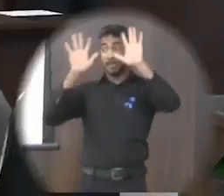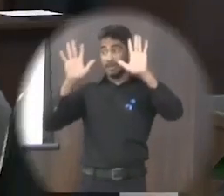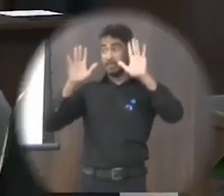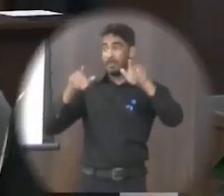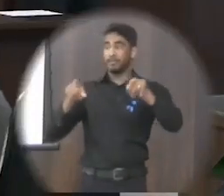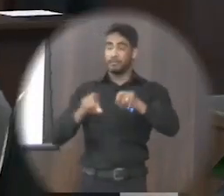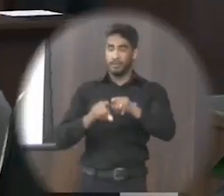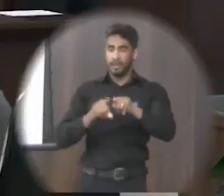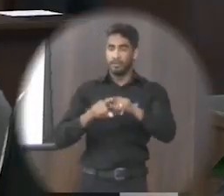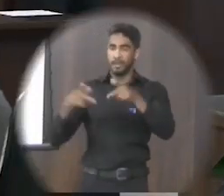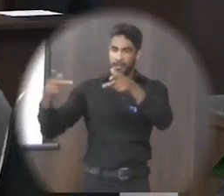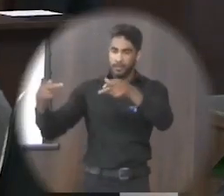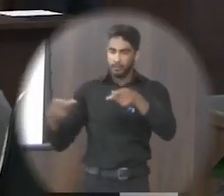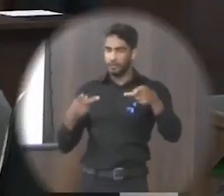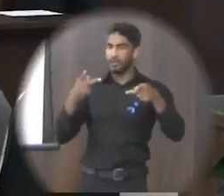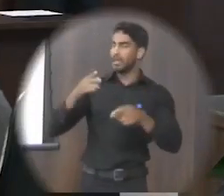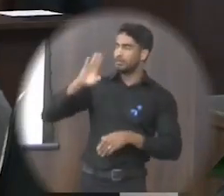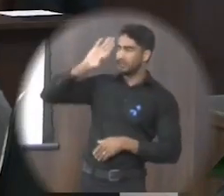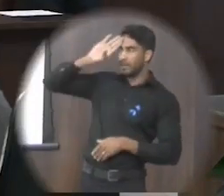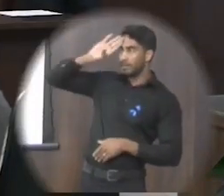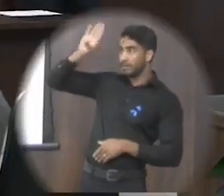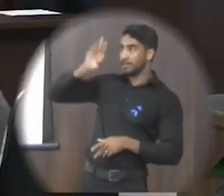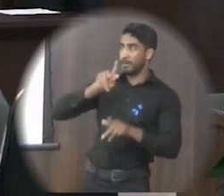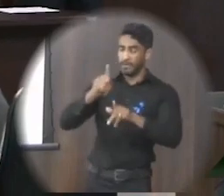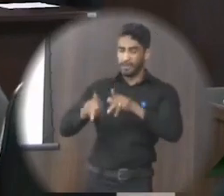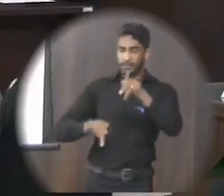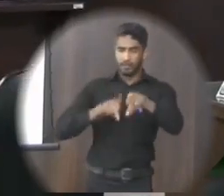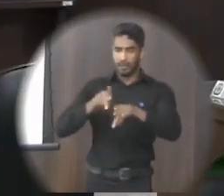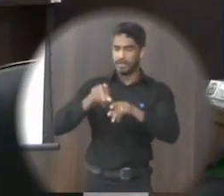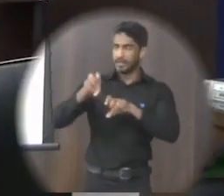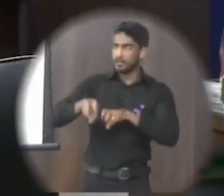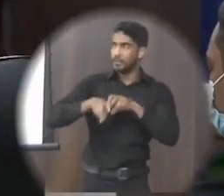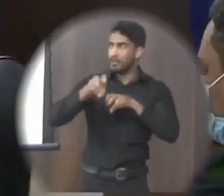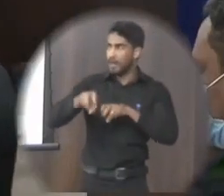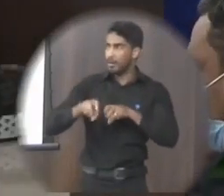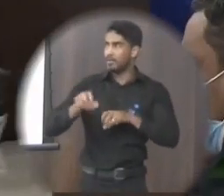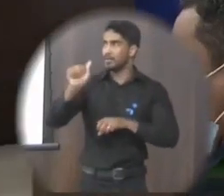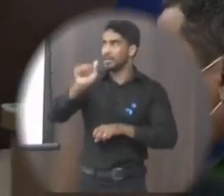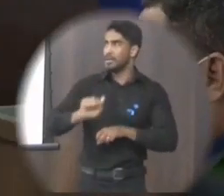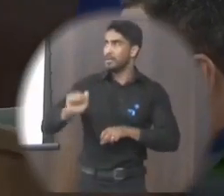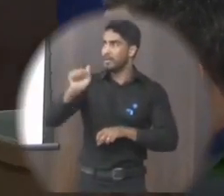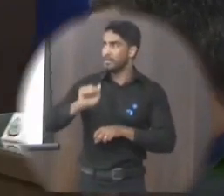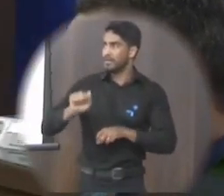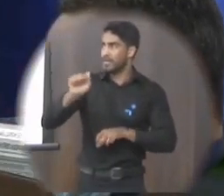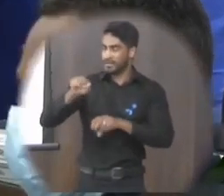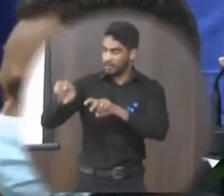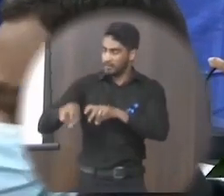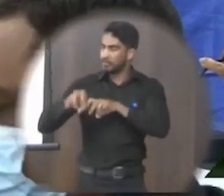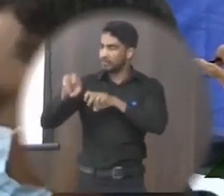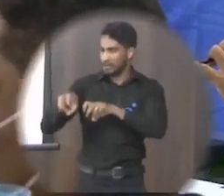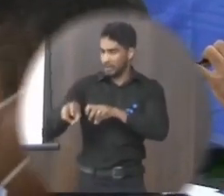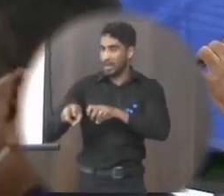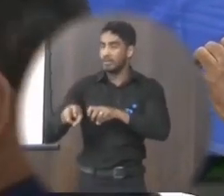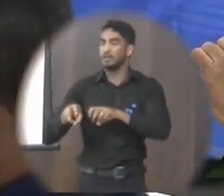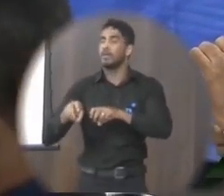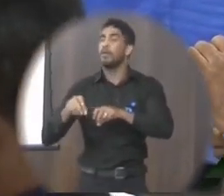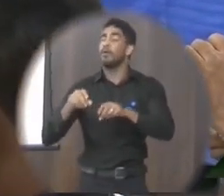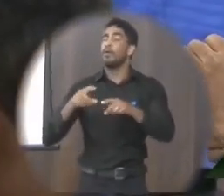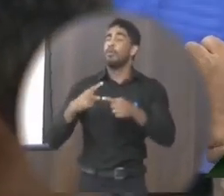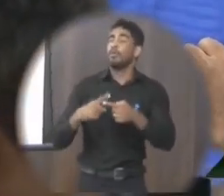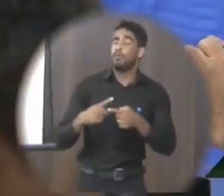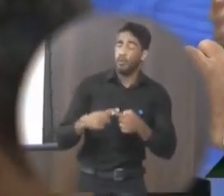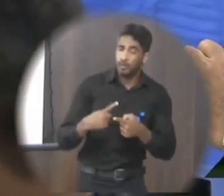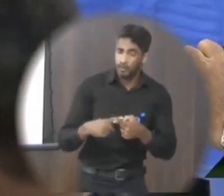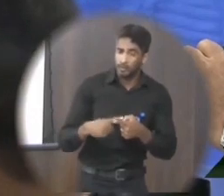já convidando principalmente a população da zona rural, das associações rurais, para podermos, em breve, juntamente